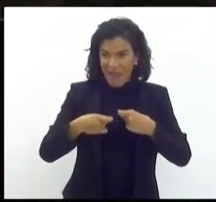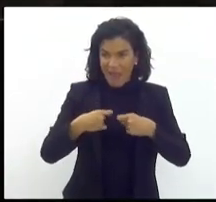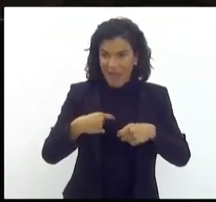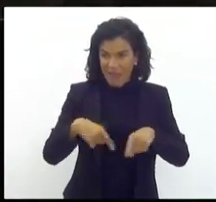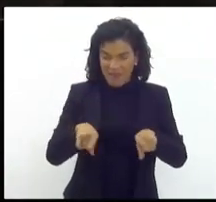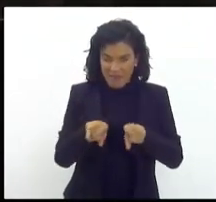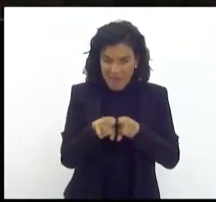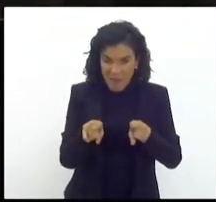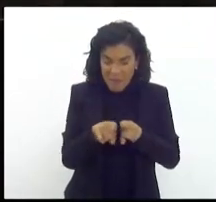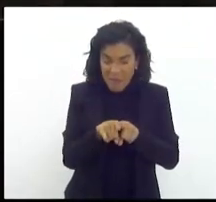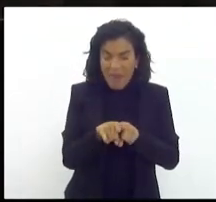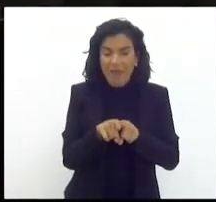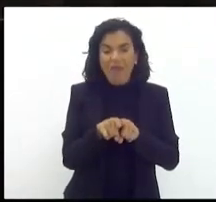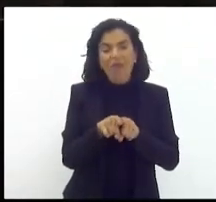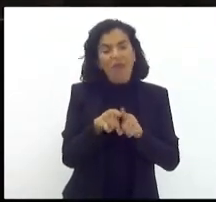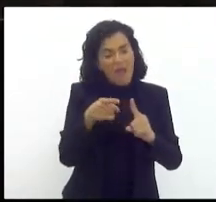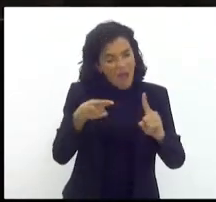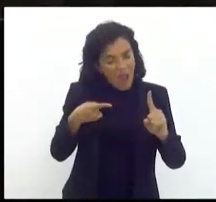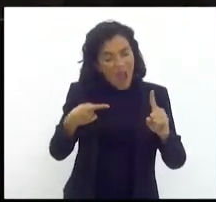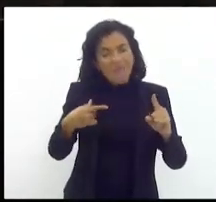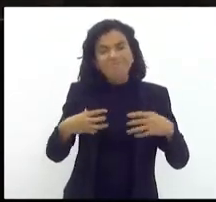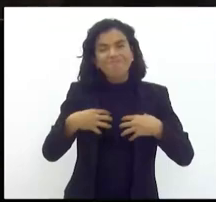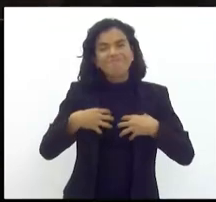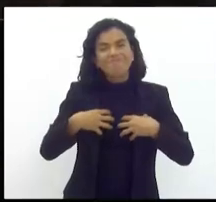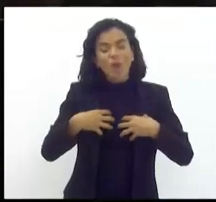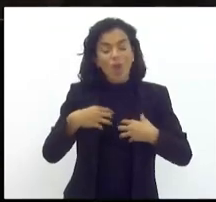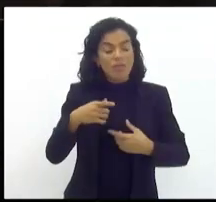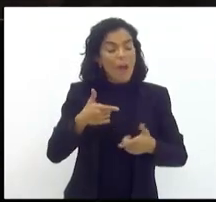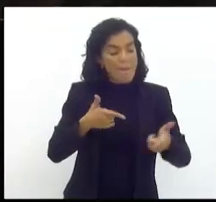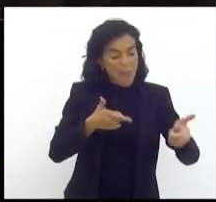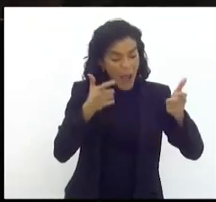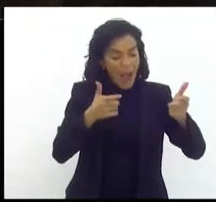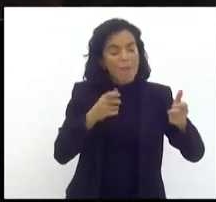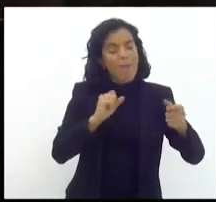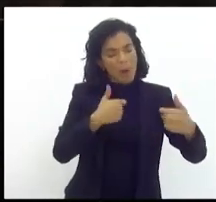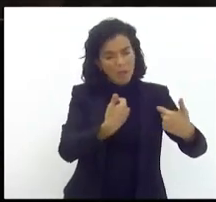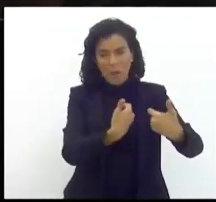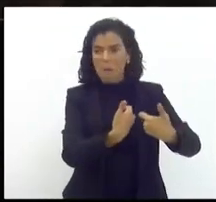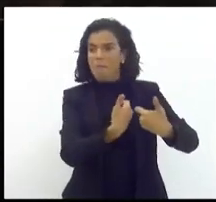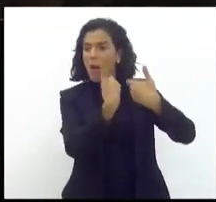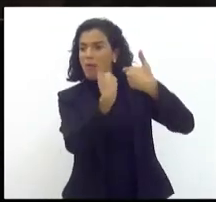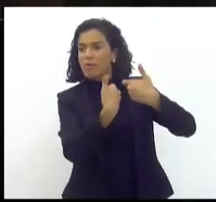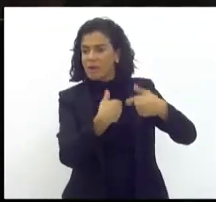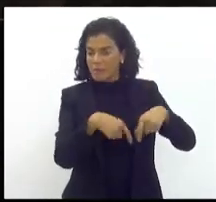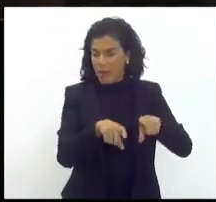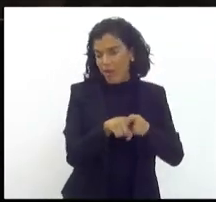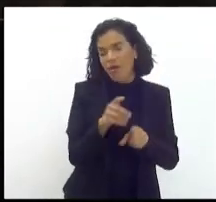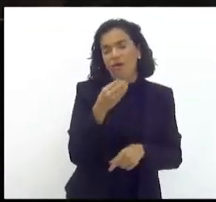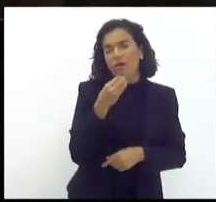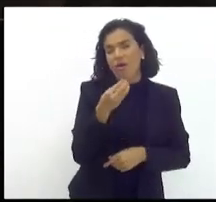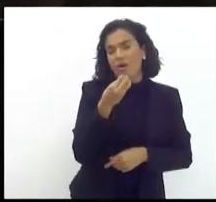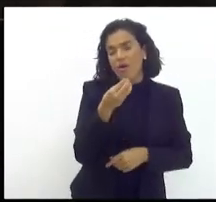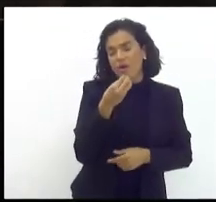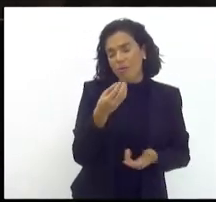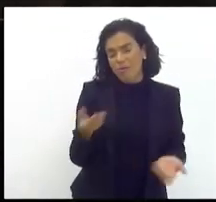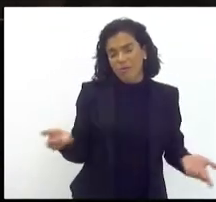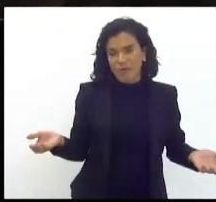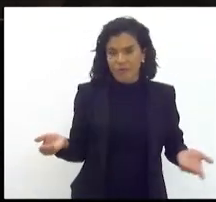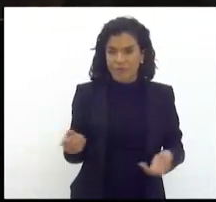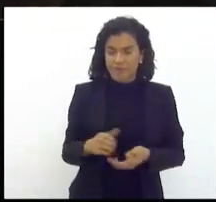atinge aqueles que ou estão ali podem morrer também é óbvio que atinge